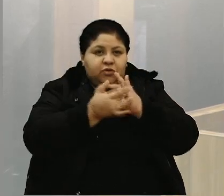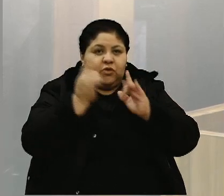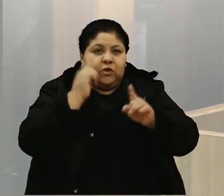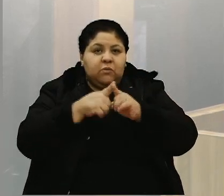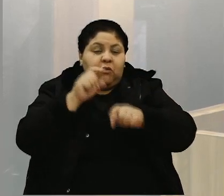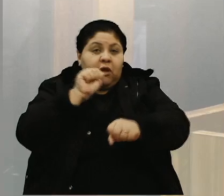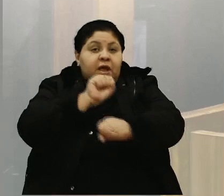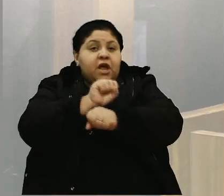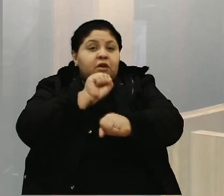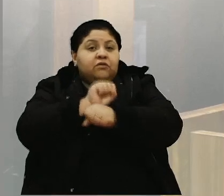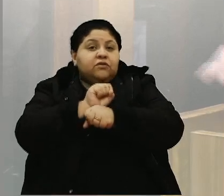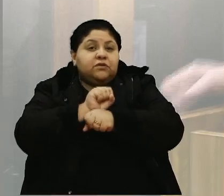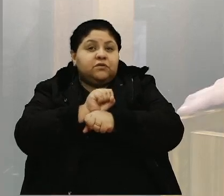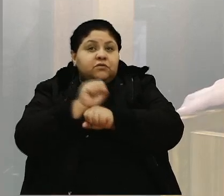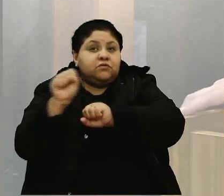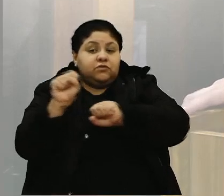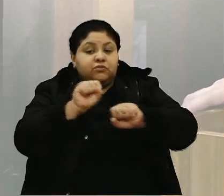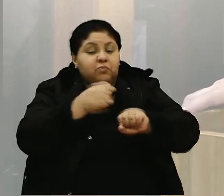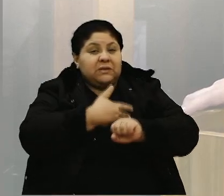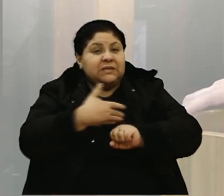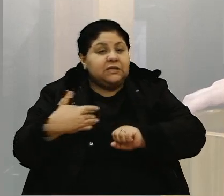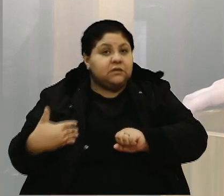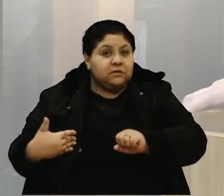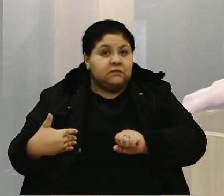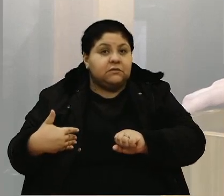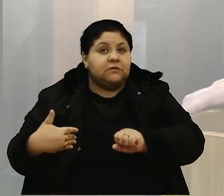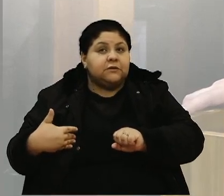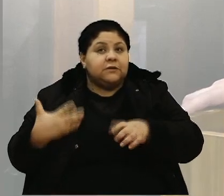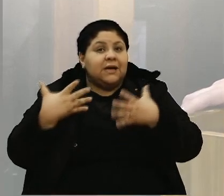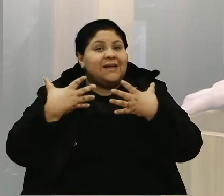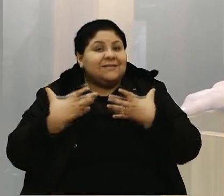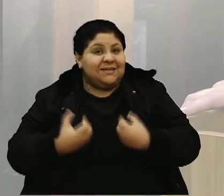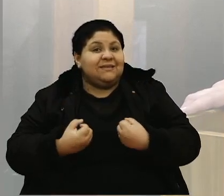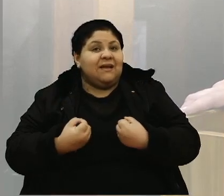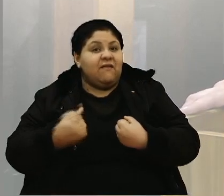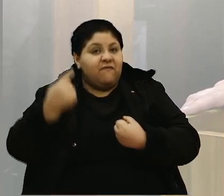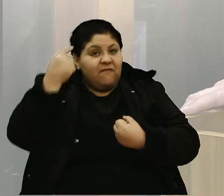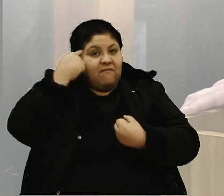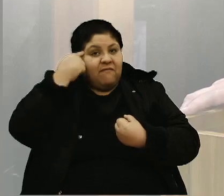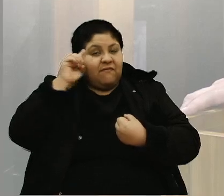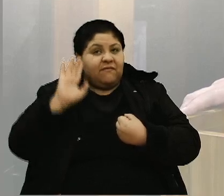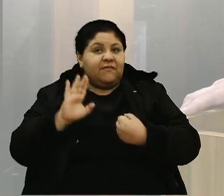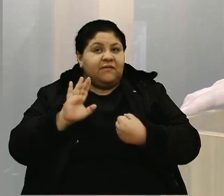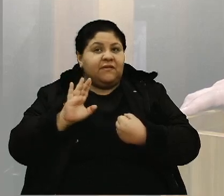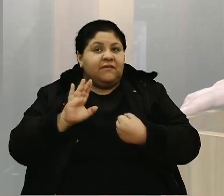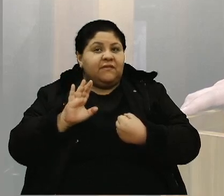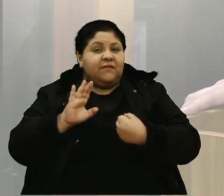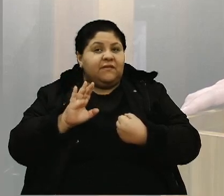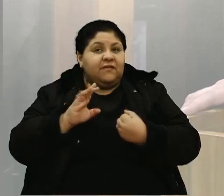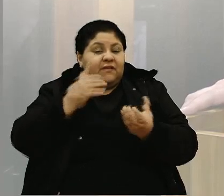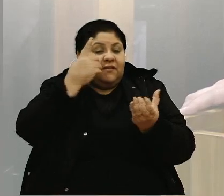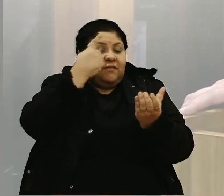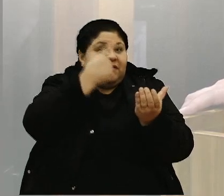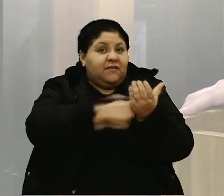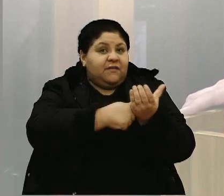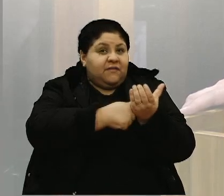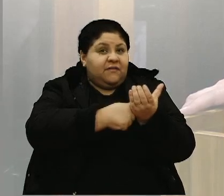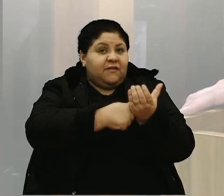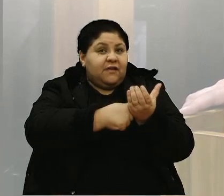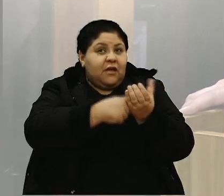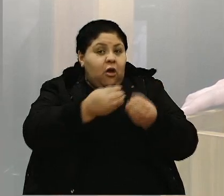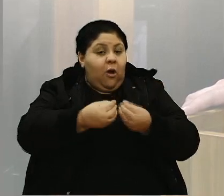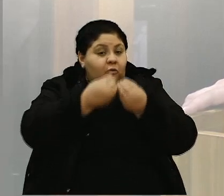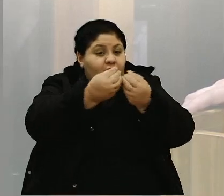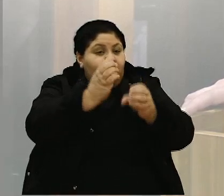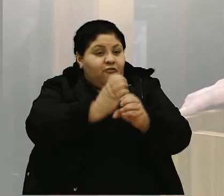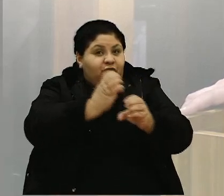ver se o poder público abraçava a ideia, porque eles se comprometeram a dar engenheiro,